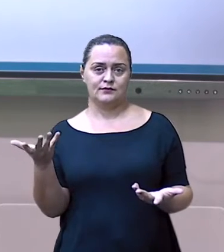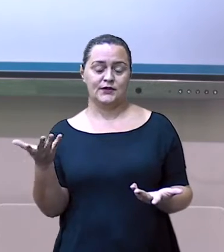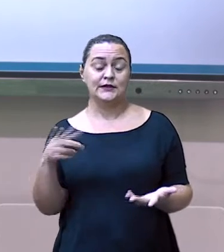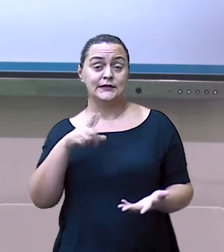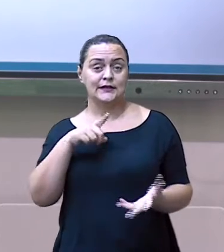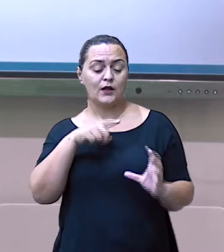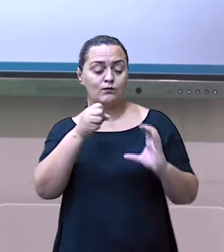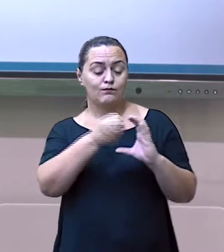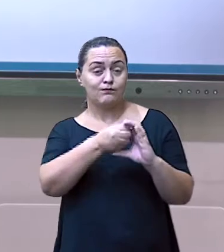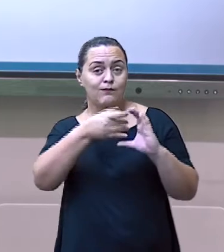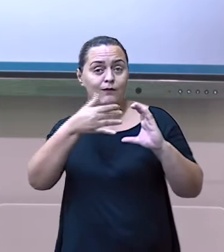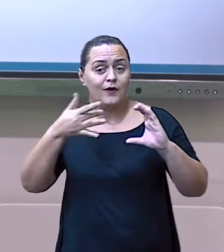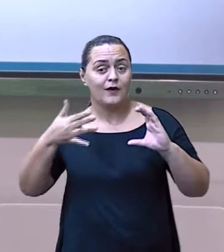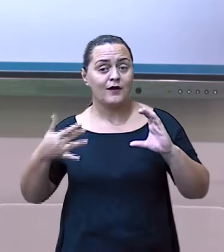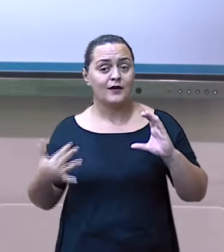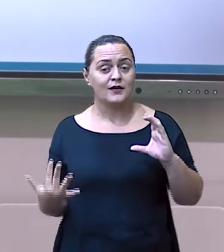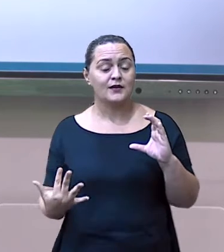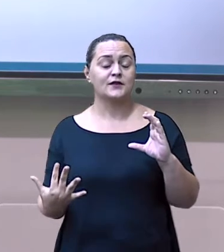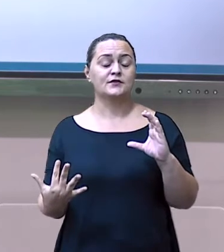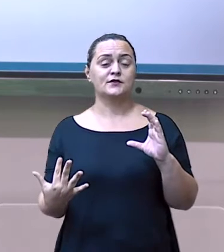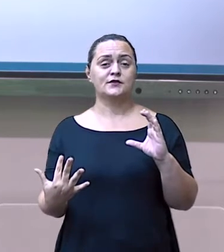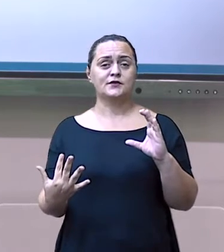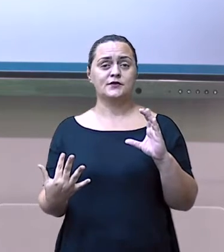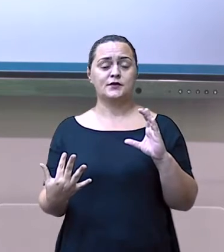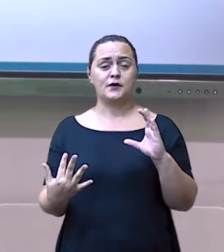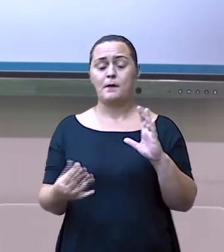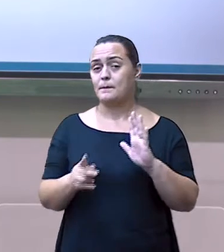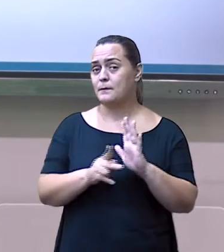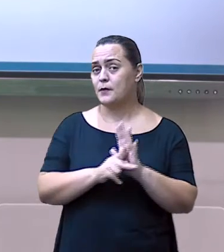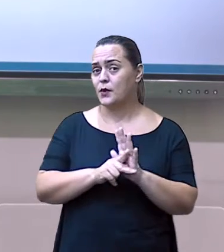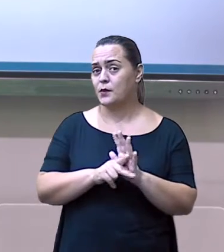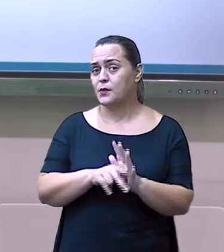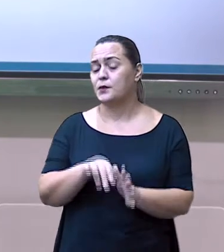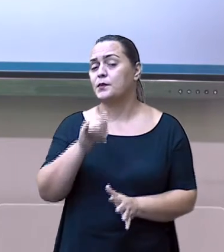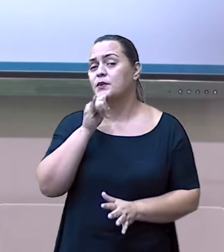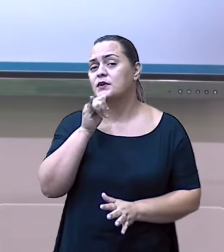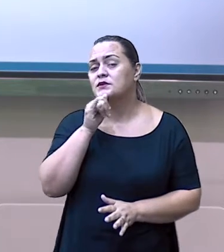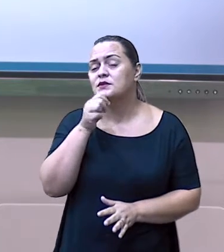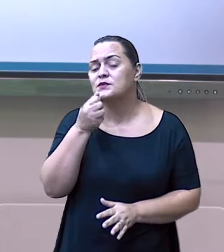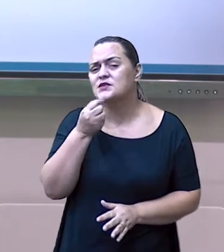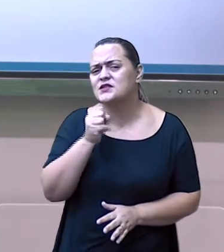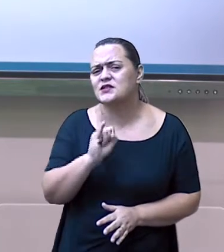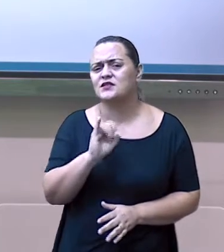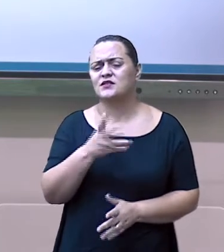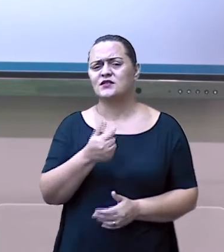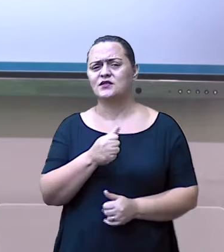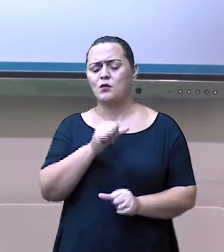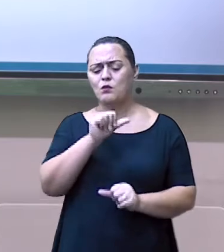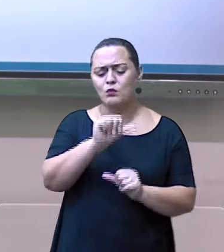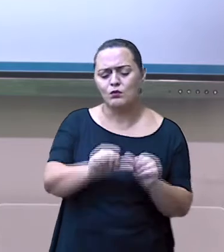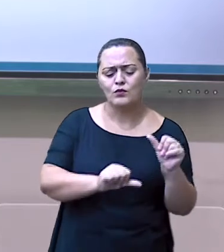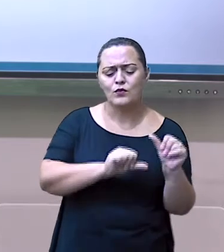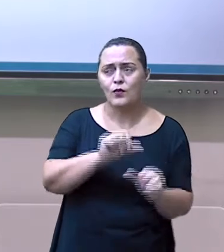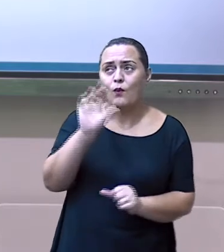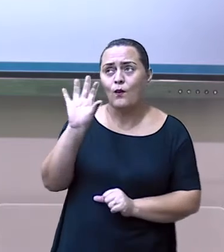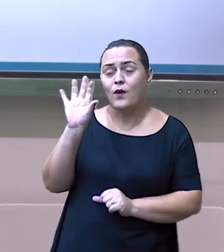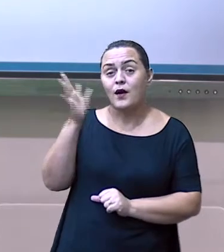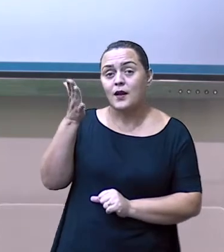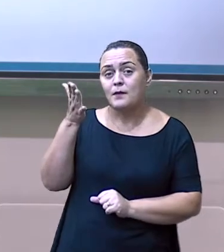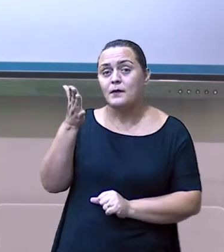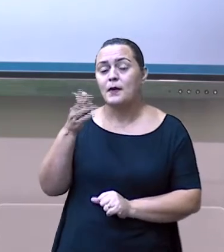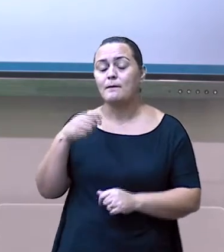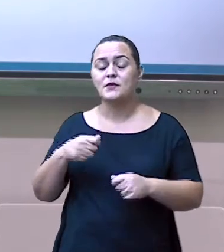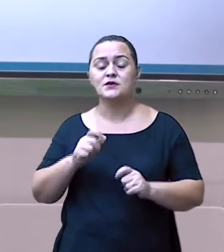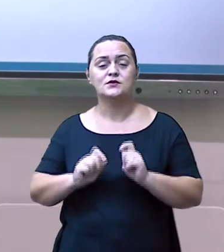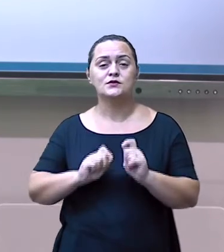que, para haver uma mudança, ela tem que se repetir por um período